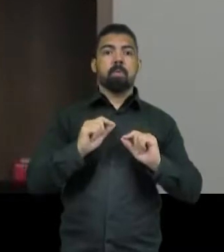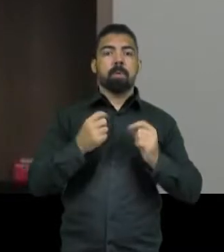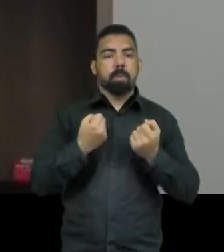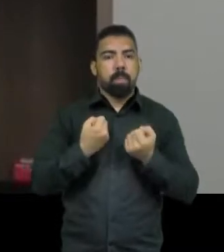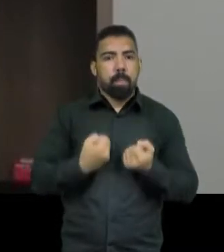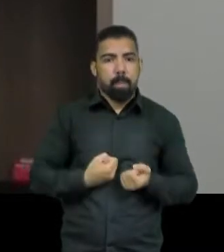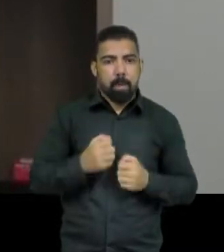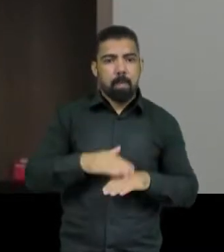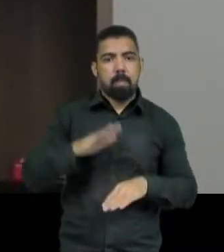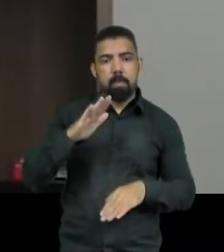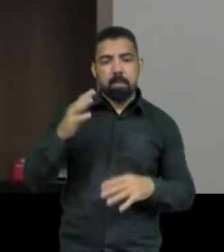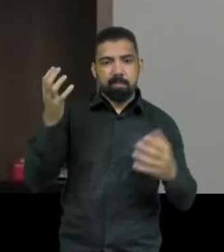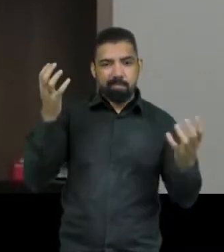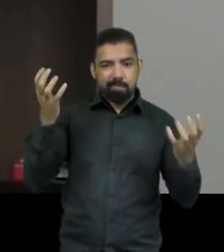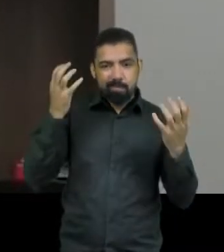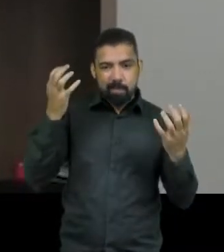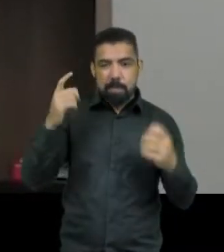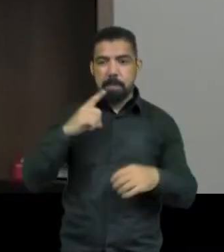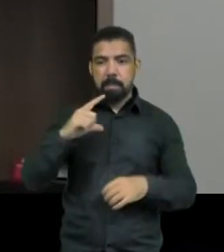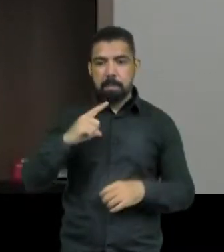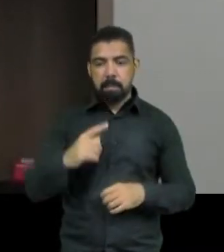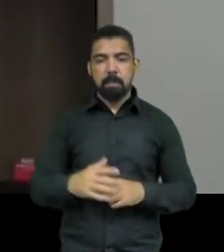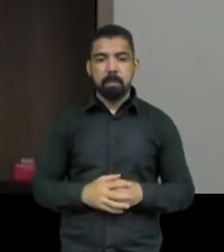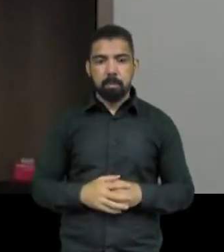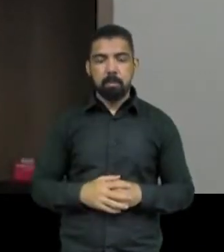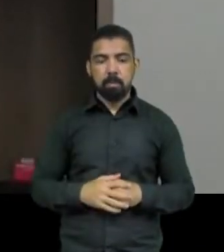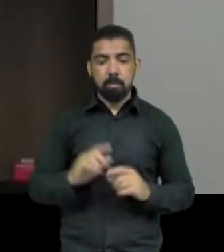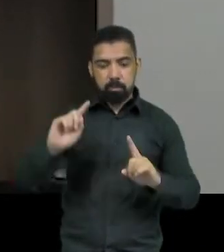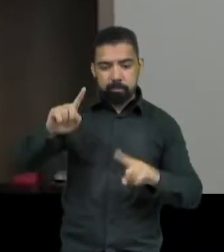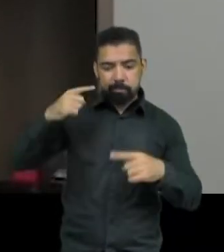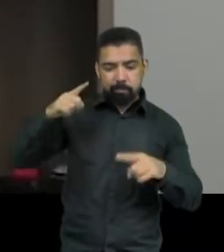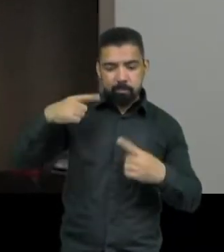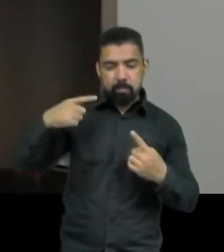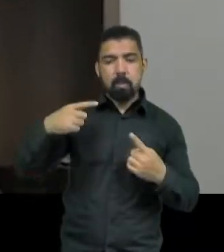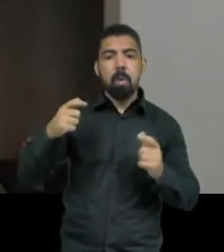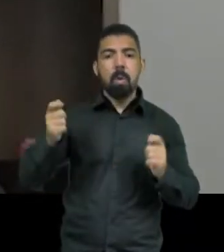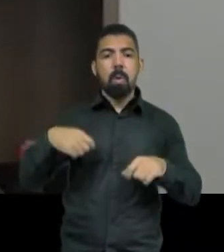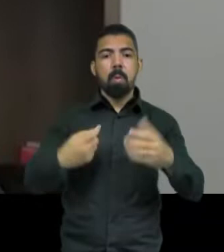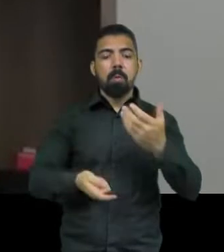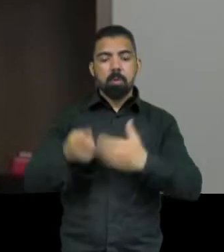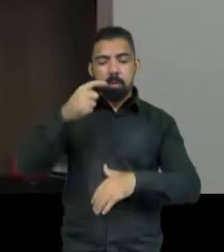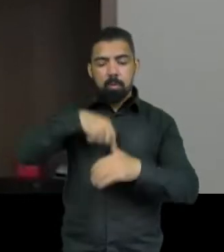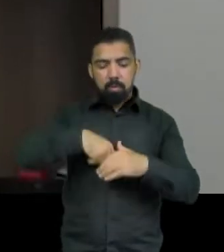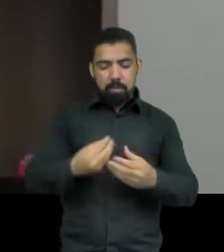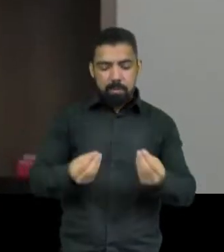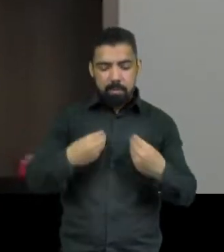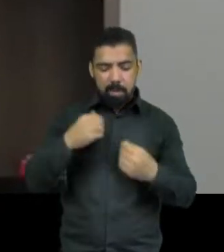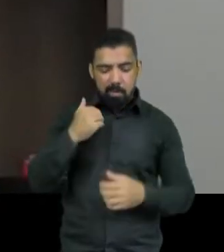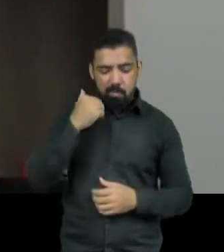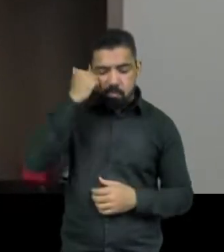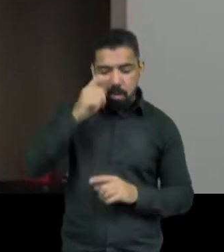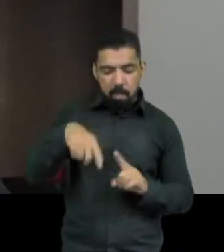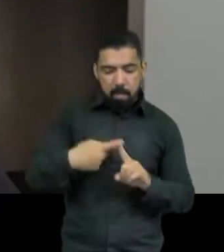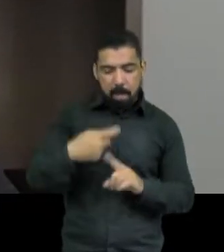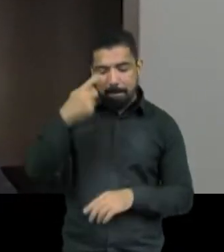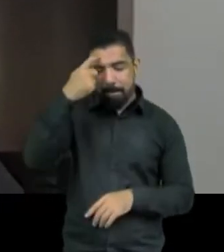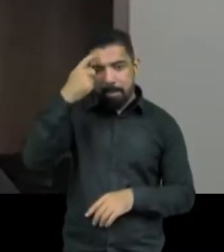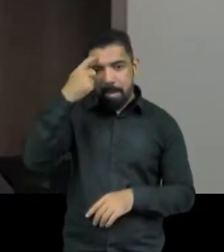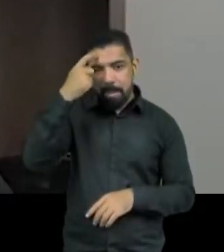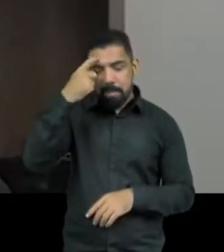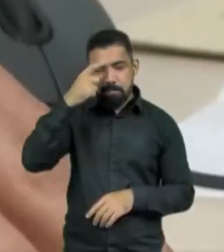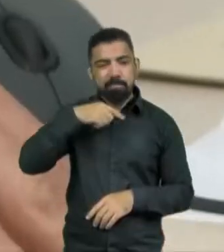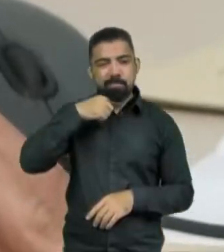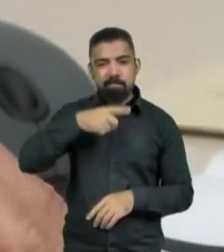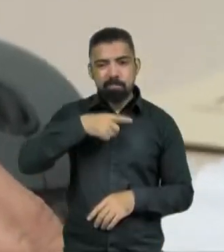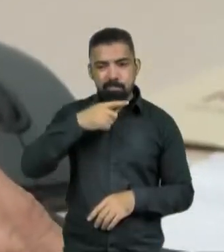A autocobrança é algo muito profundo, que traz frustrações e pensamentos de